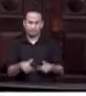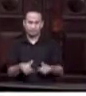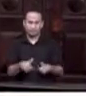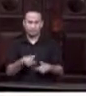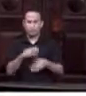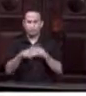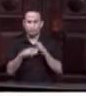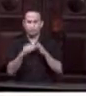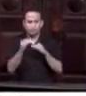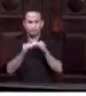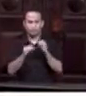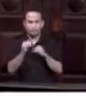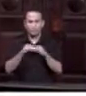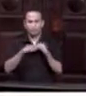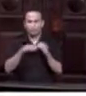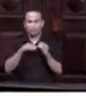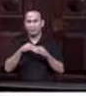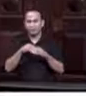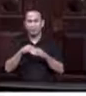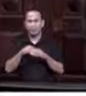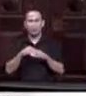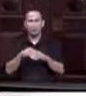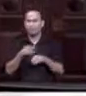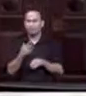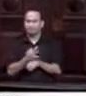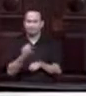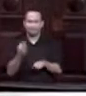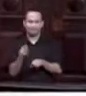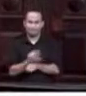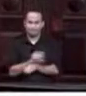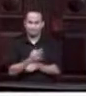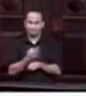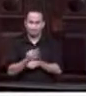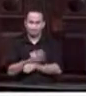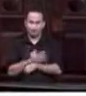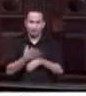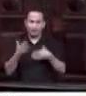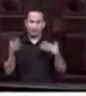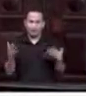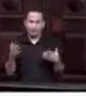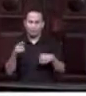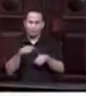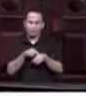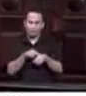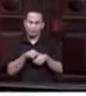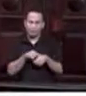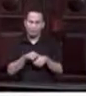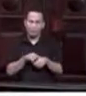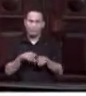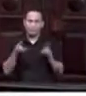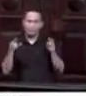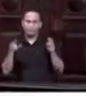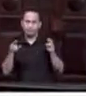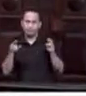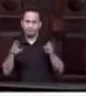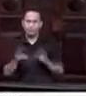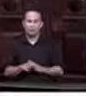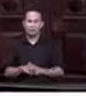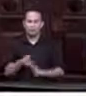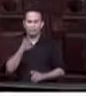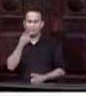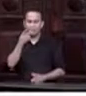em geral não aguentam mais. Toda hora vem uma burocracia. Quero dizer que